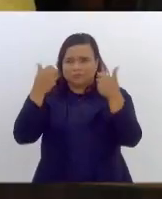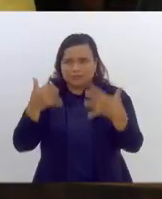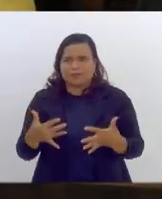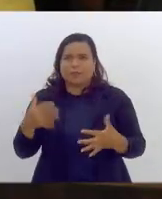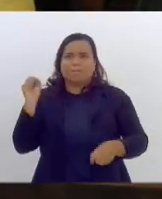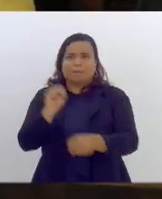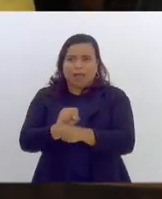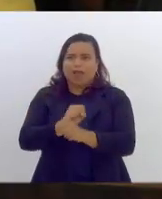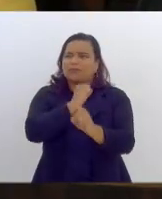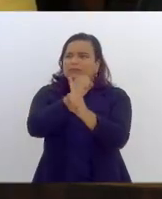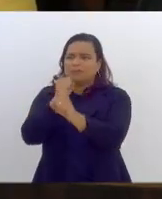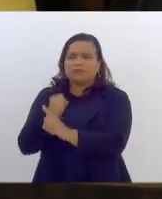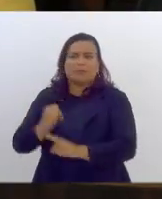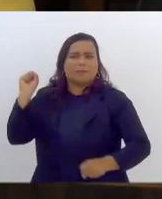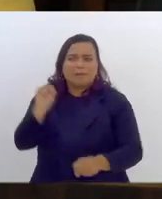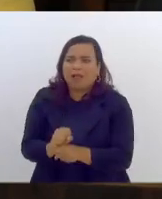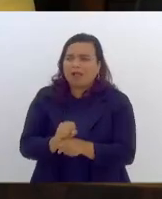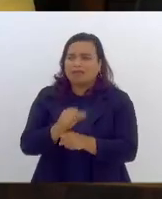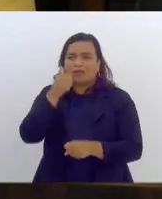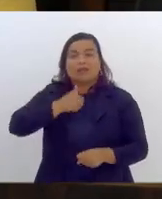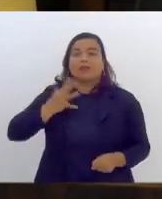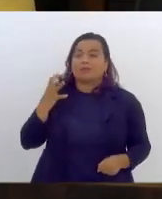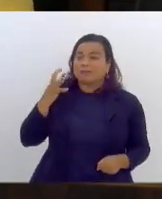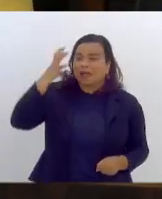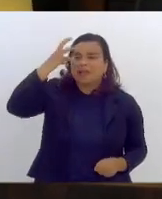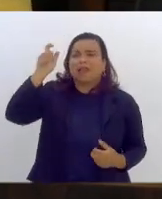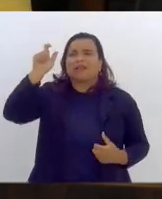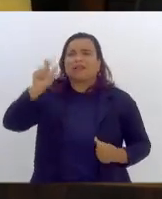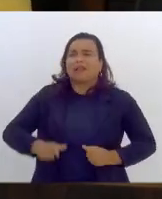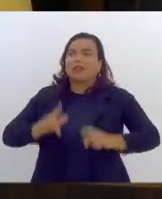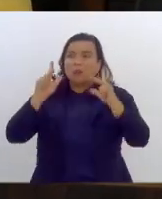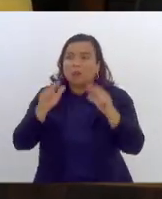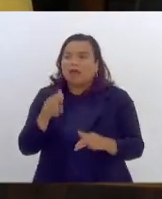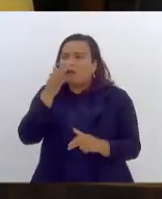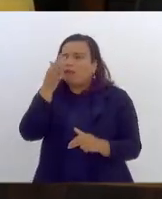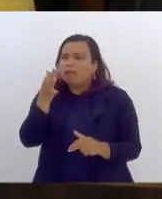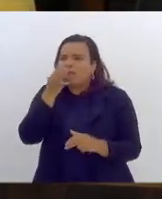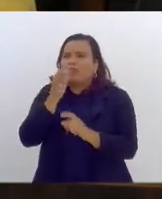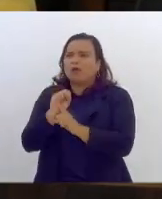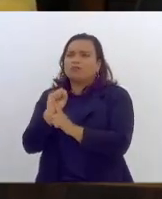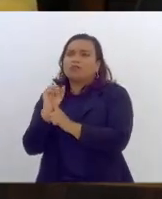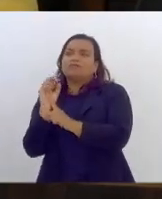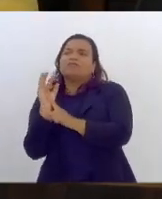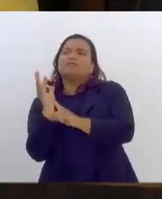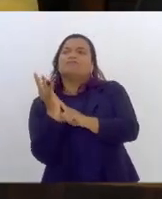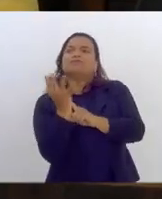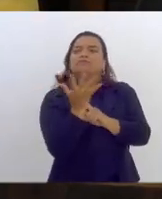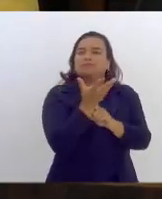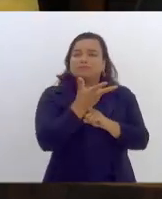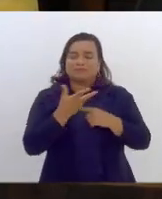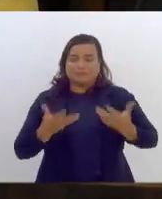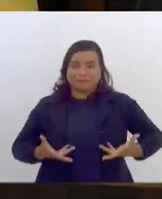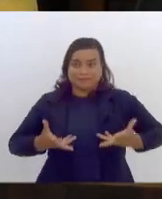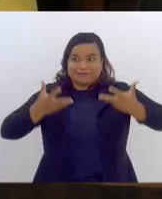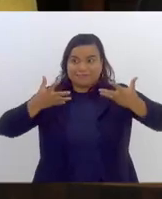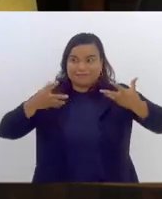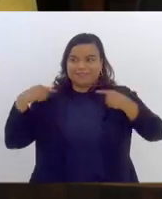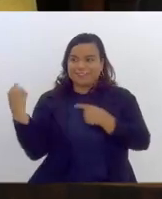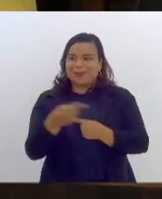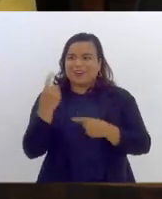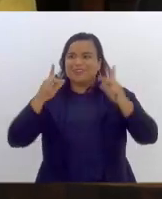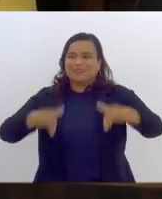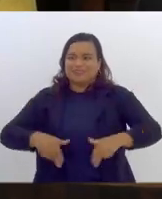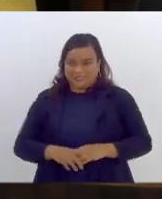de nos matar. E que Marielle é como esse girassol, floresce, nós estamos florescendo.